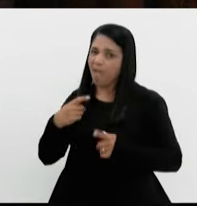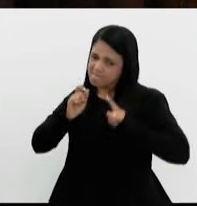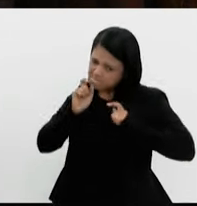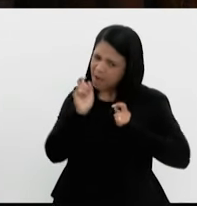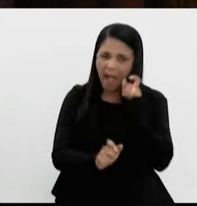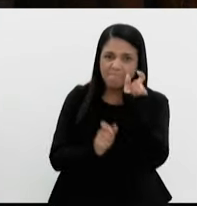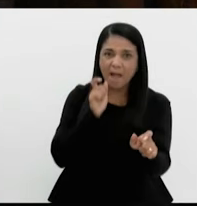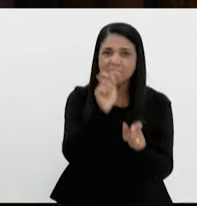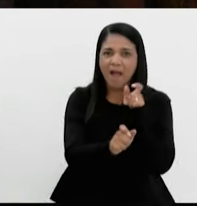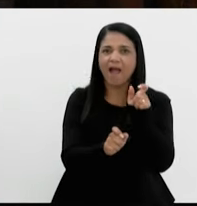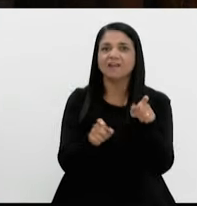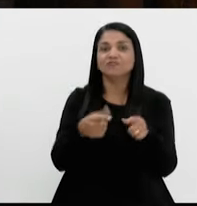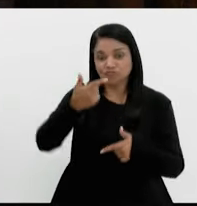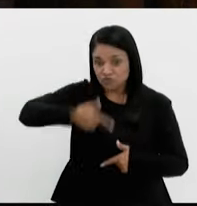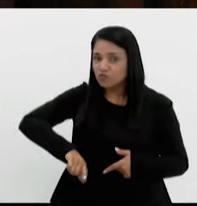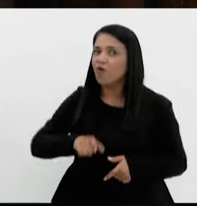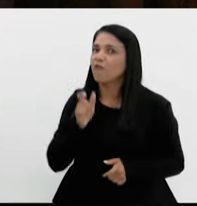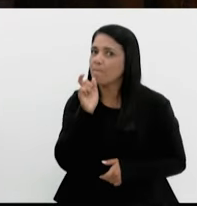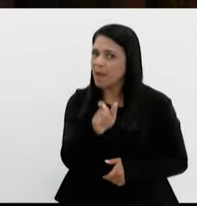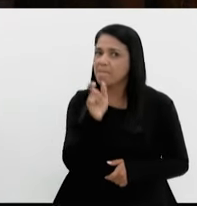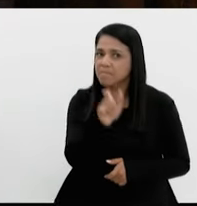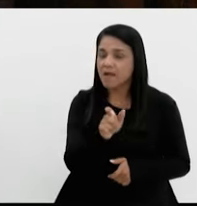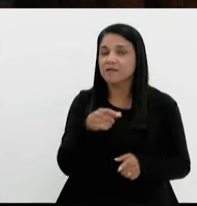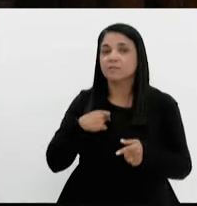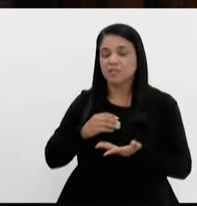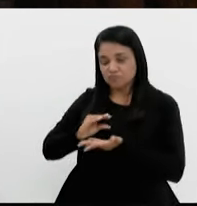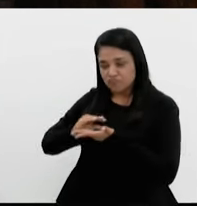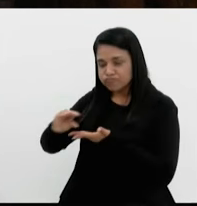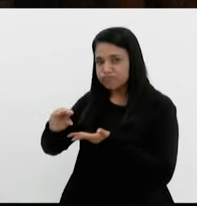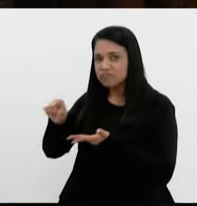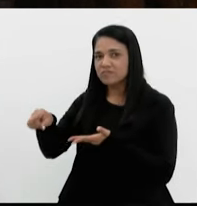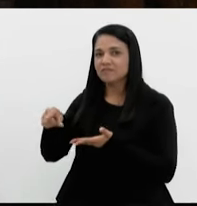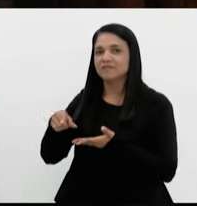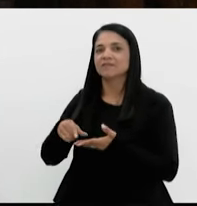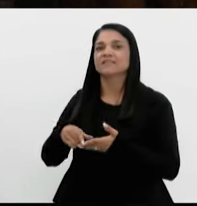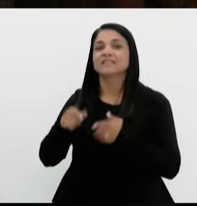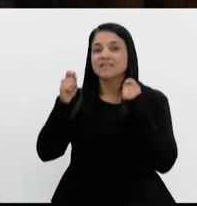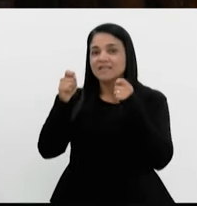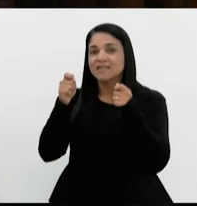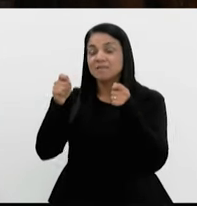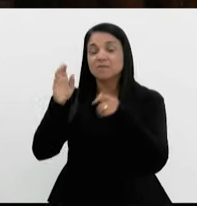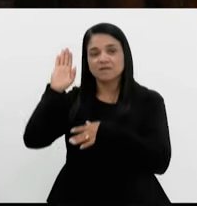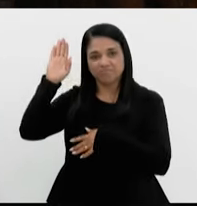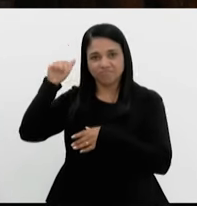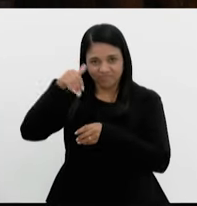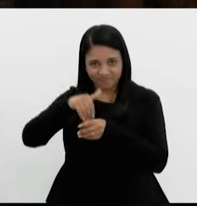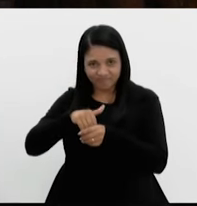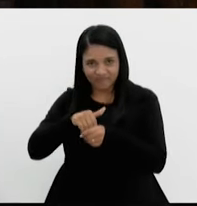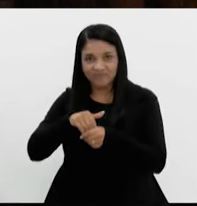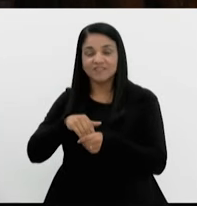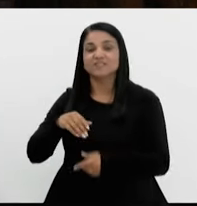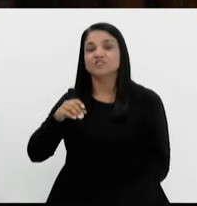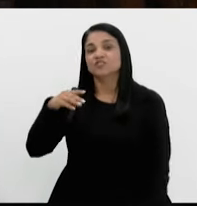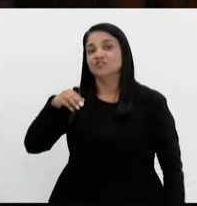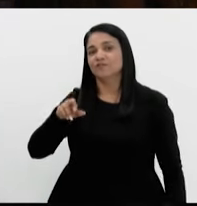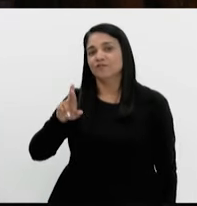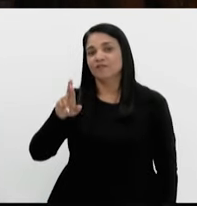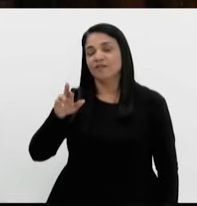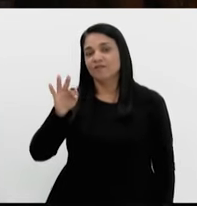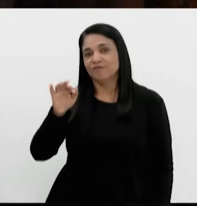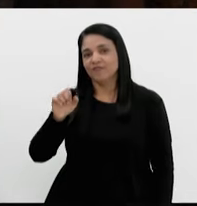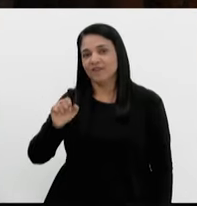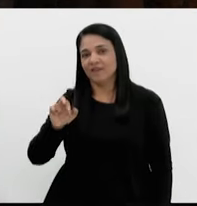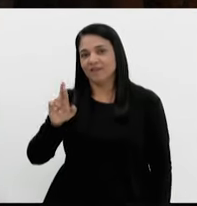tomar outra botou dinheiro na campanha do Ferreirinha dos CPX e botou dinheiro na campanha